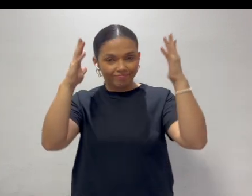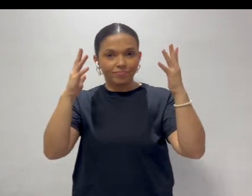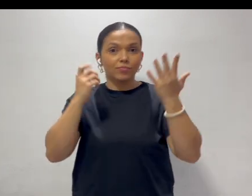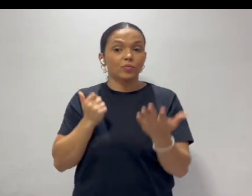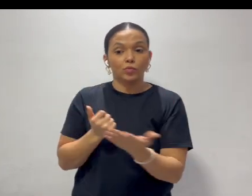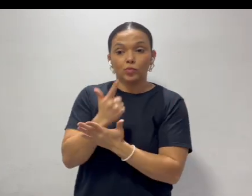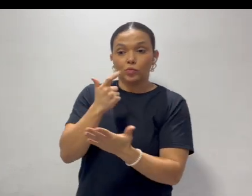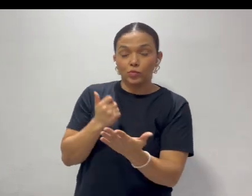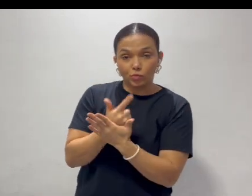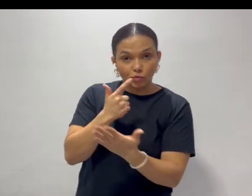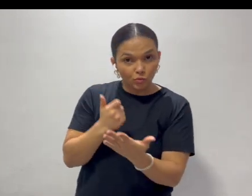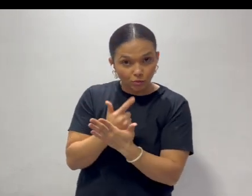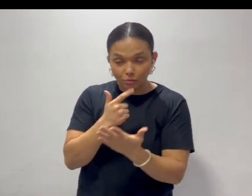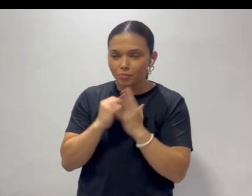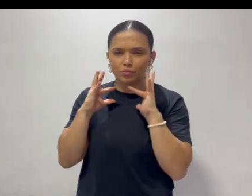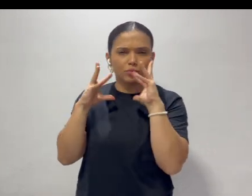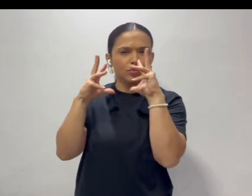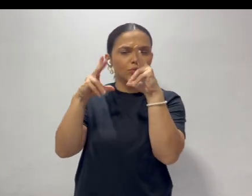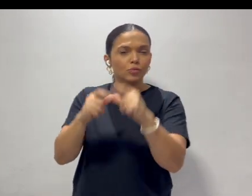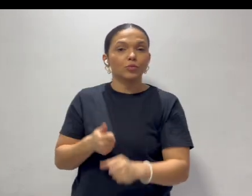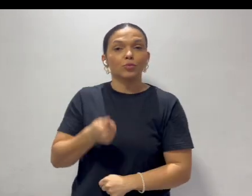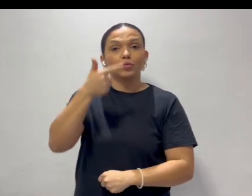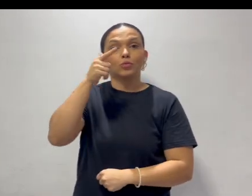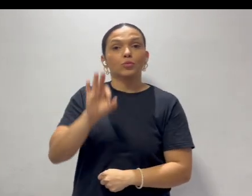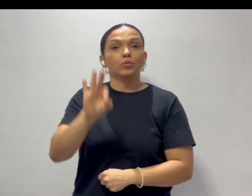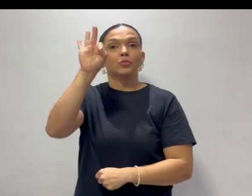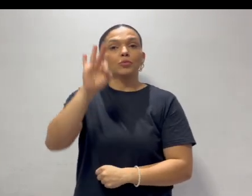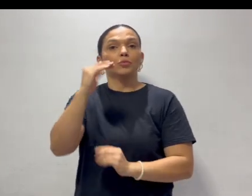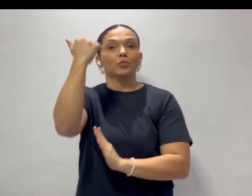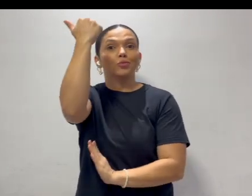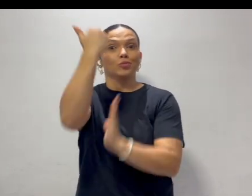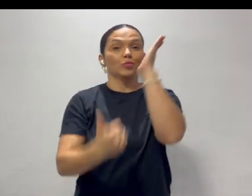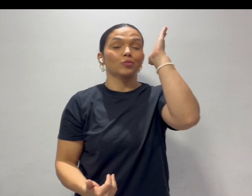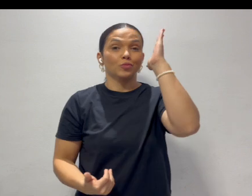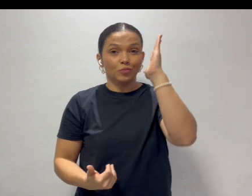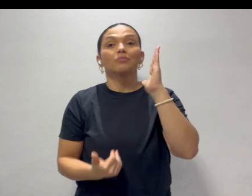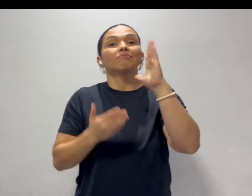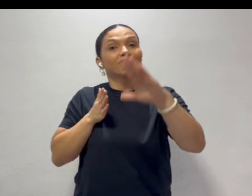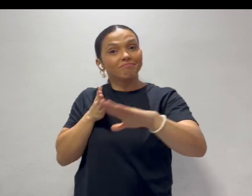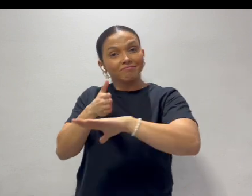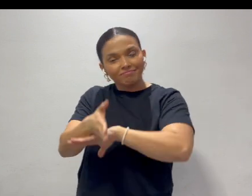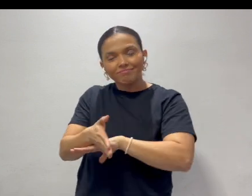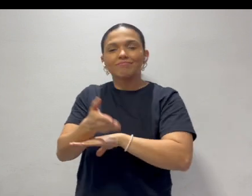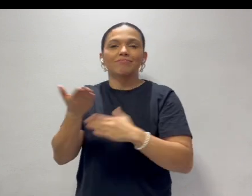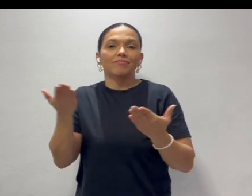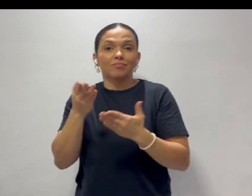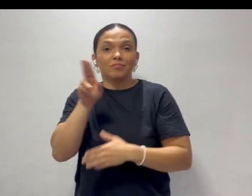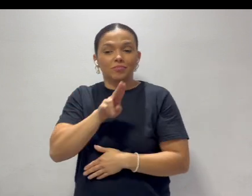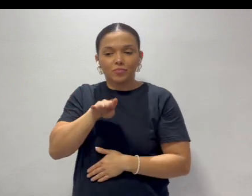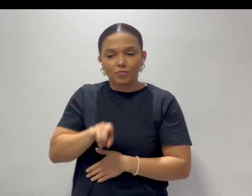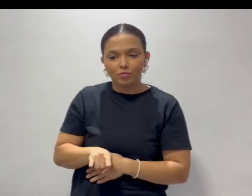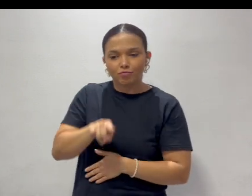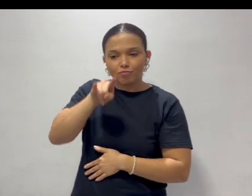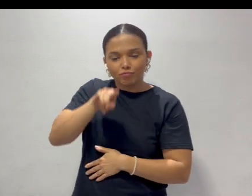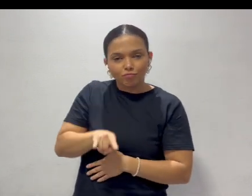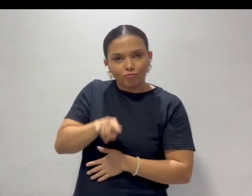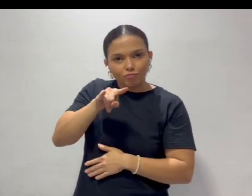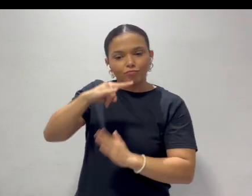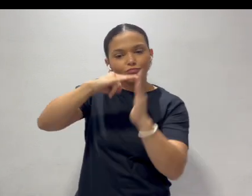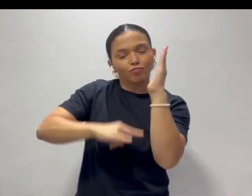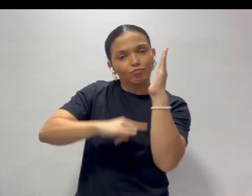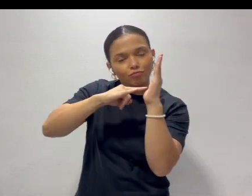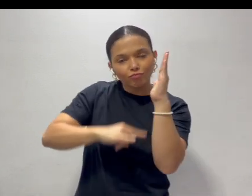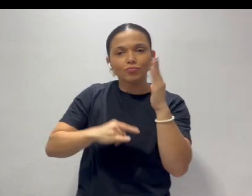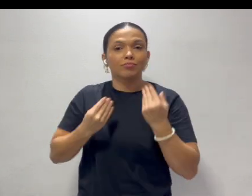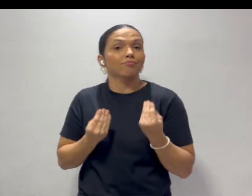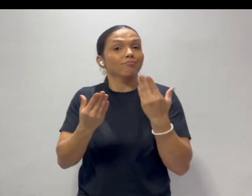inteiro, todas as compras com 12% de desconto. Corra adquirir já sua plataforma, colocar acessibilidade e